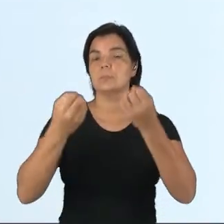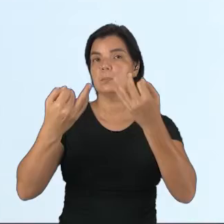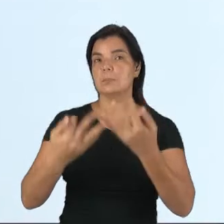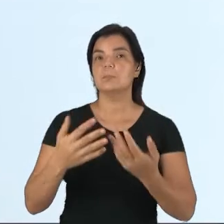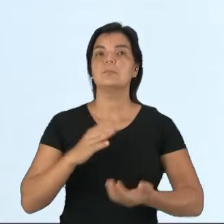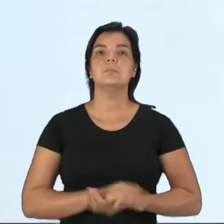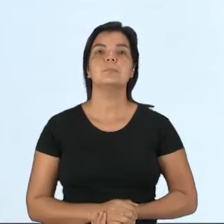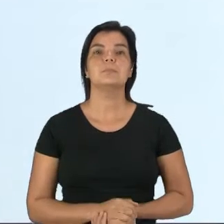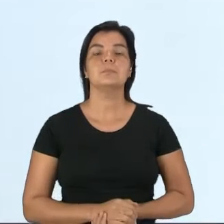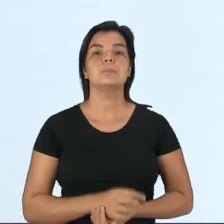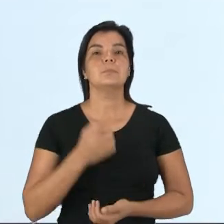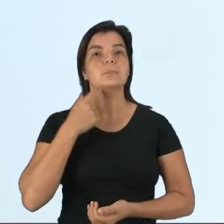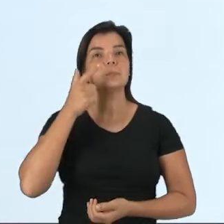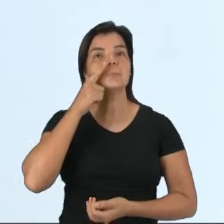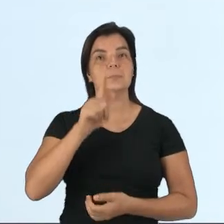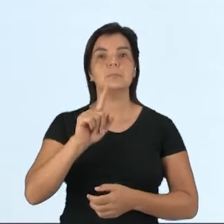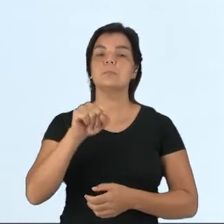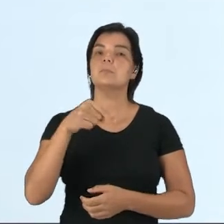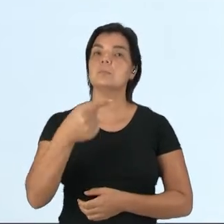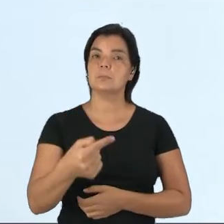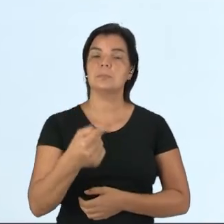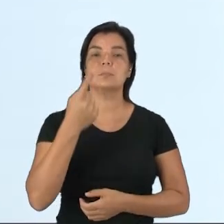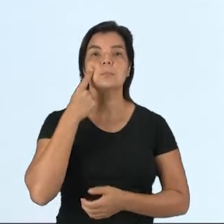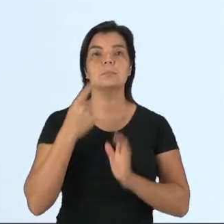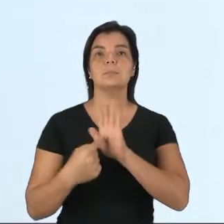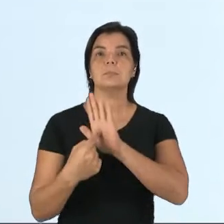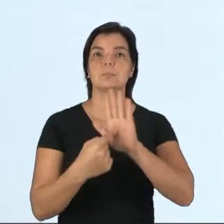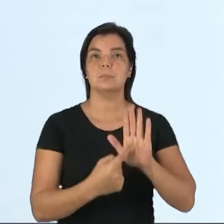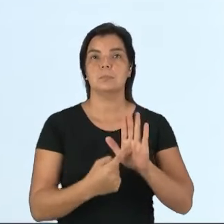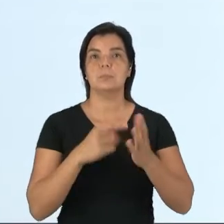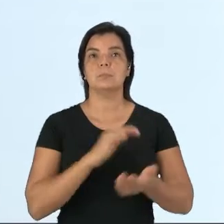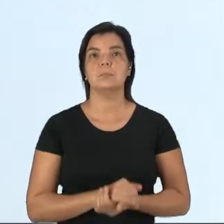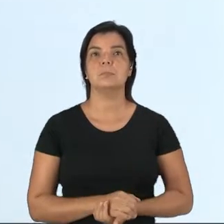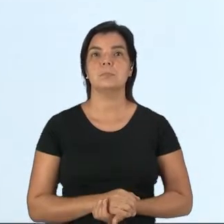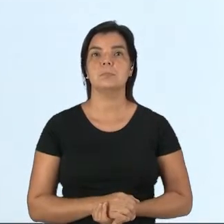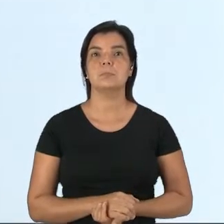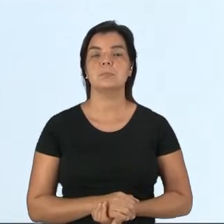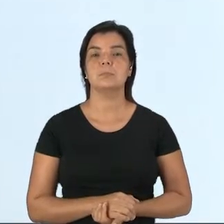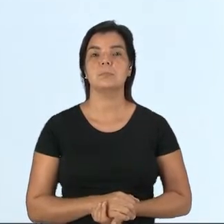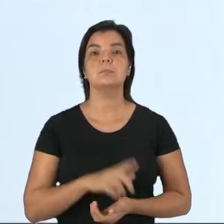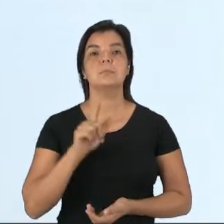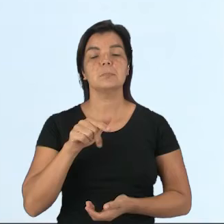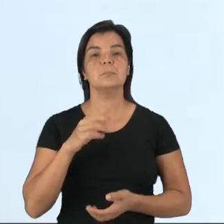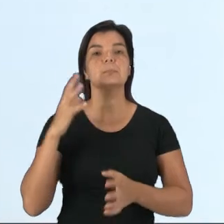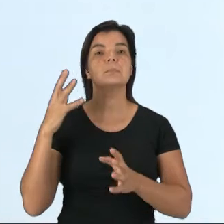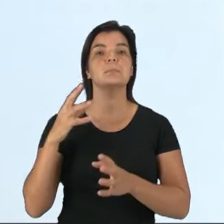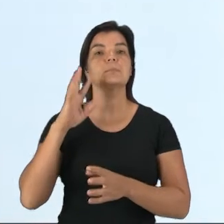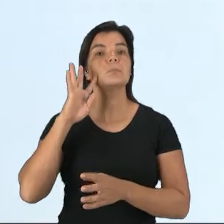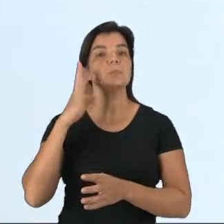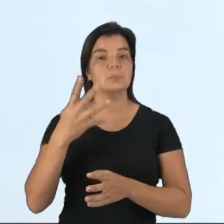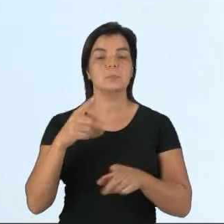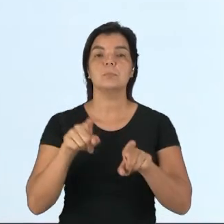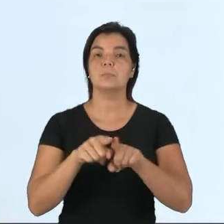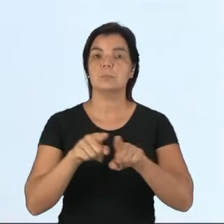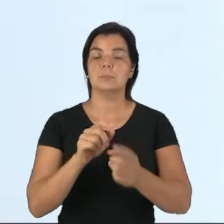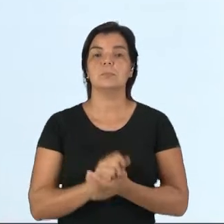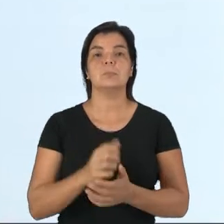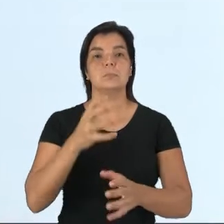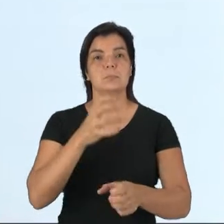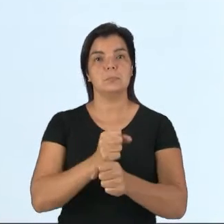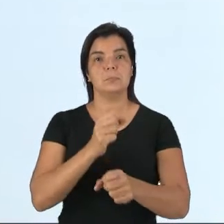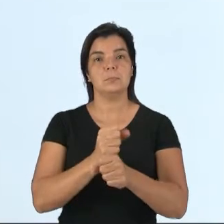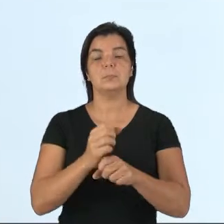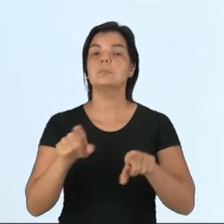equação e nós conseguimos depois representar de uma tal maneira que resolvemos através do método da adição